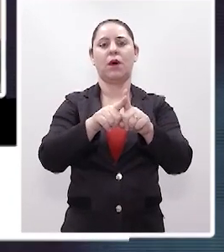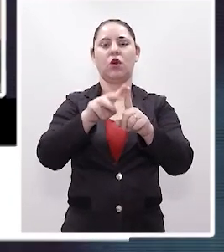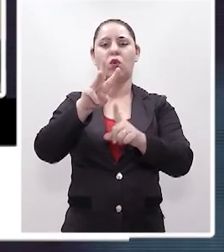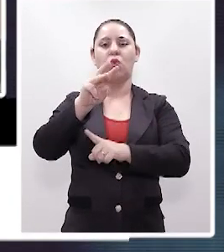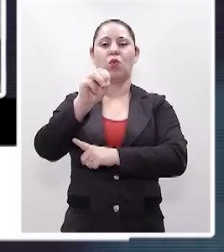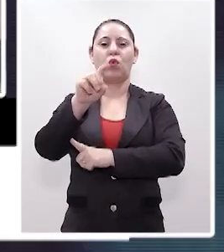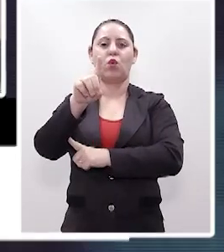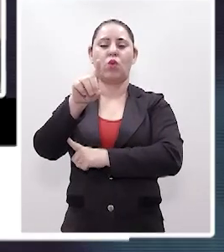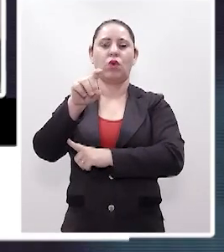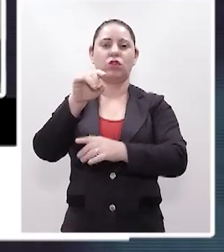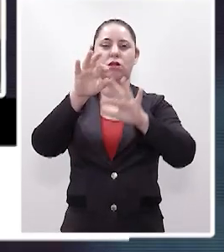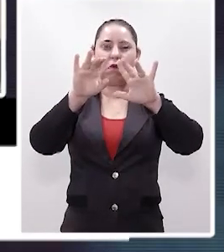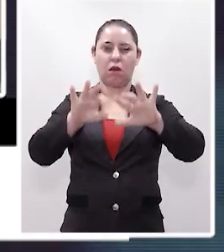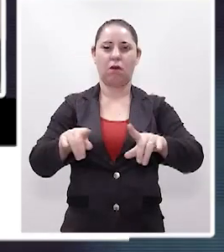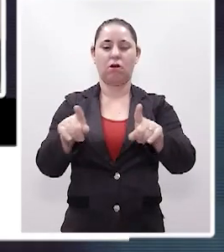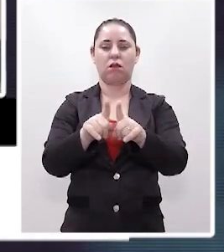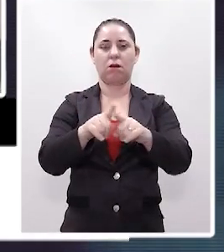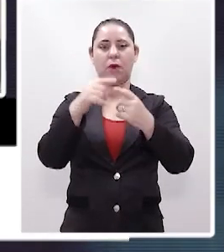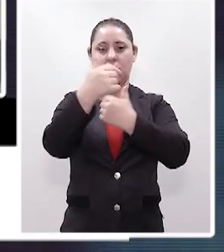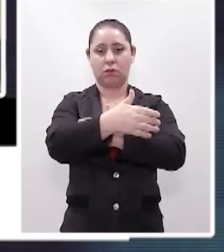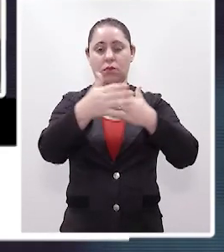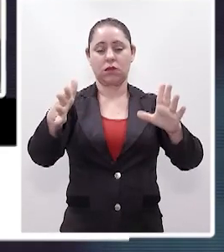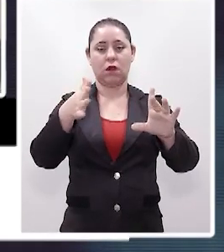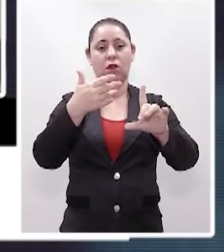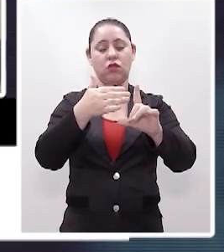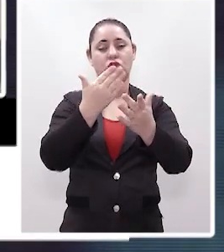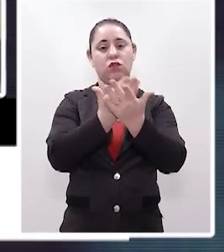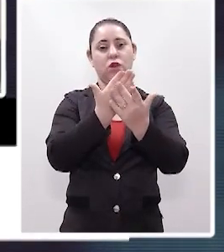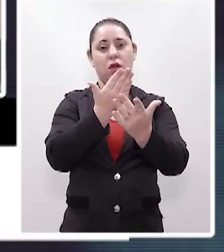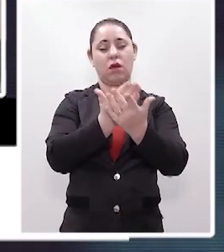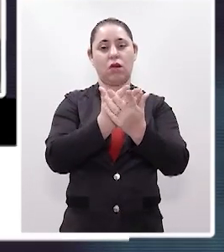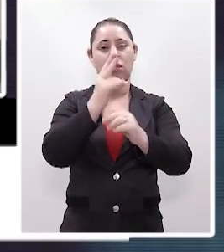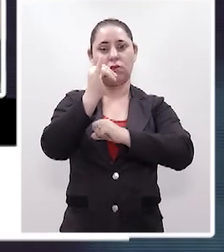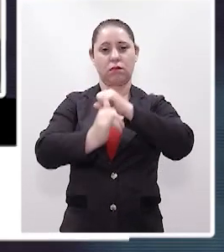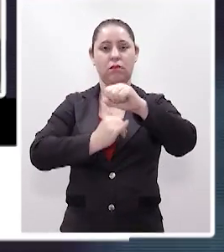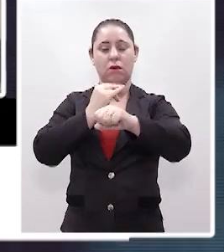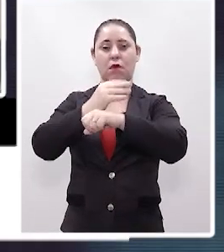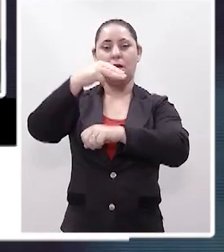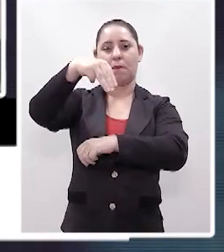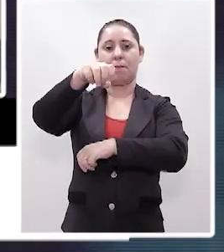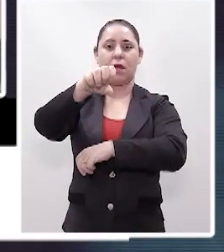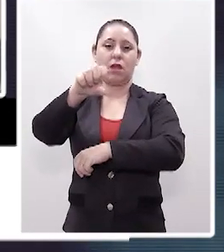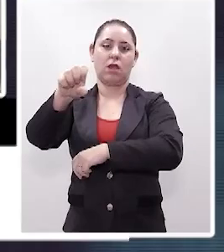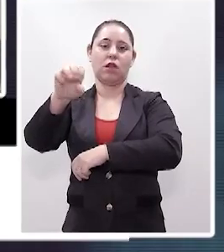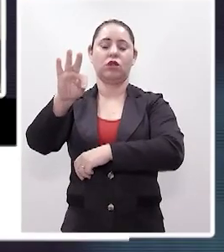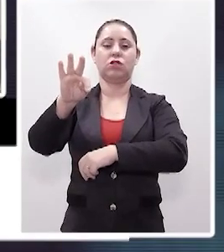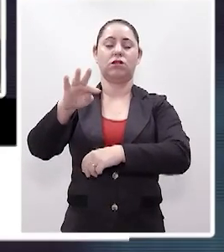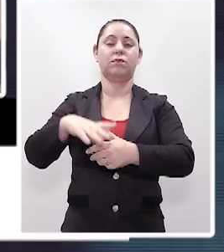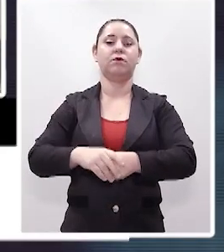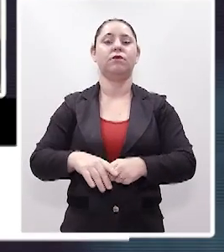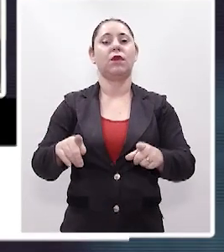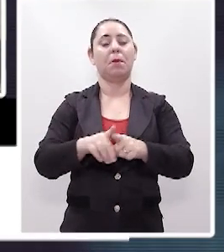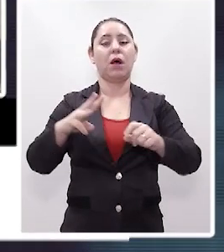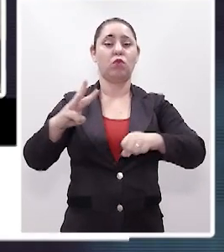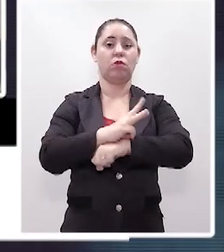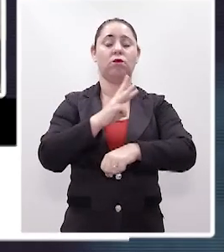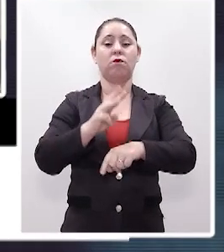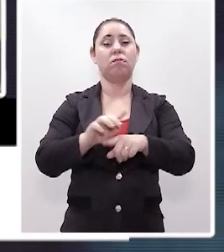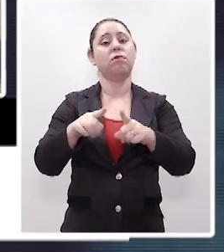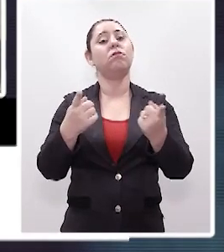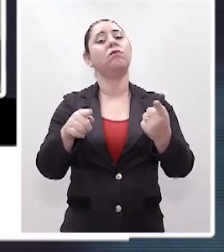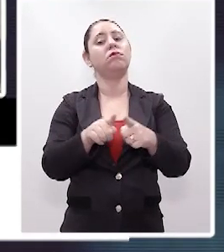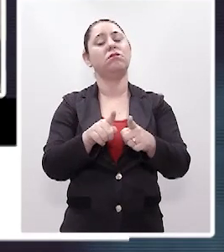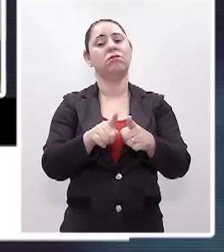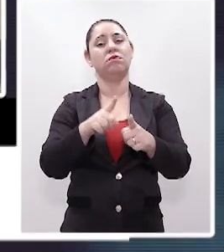mesmo, uma sala de aula virtual lá no Google Meet, no Skype, sei lá, WhatsApp, mas ainda